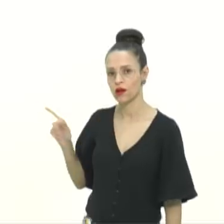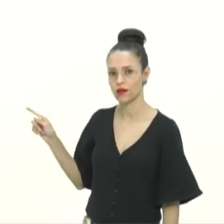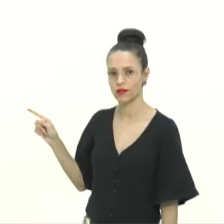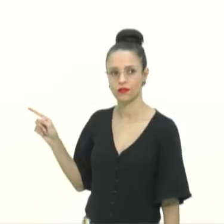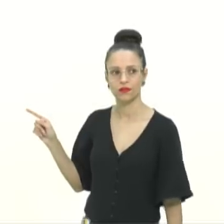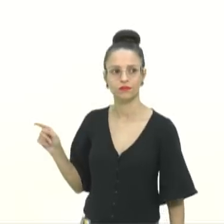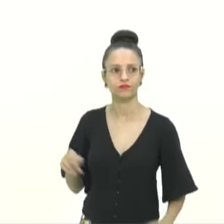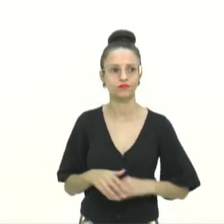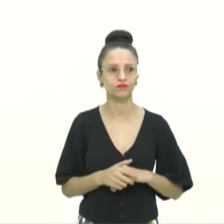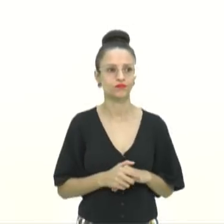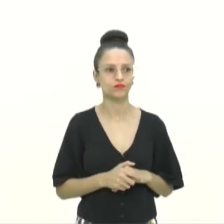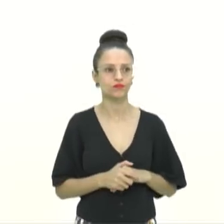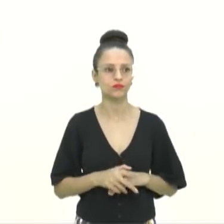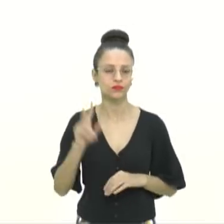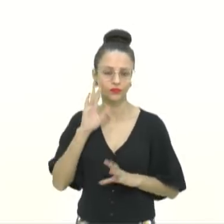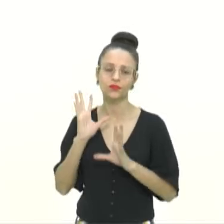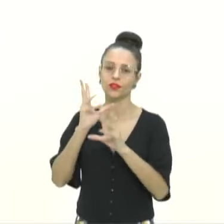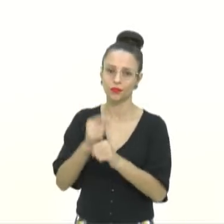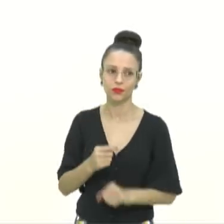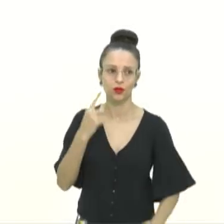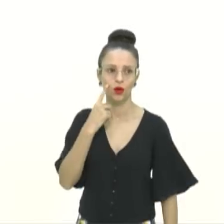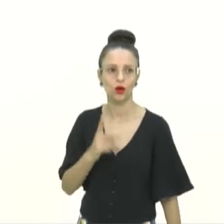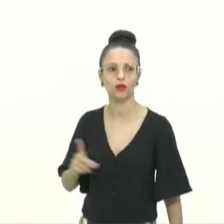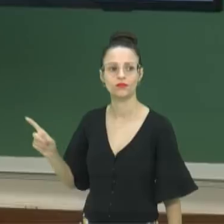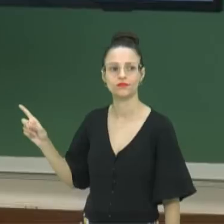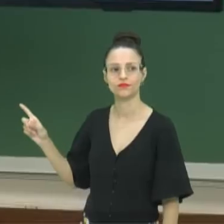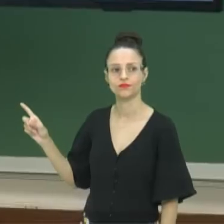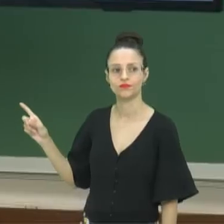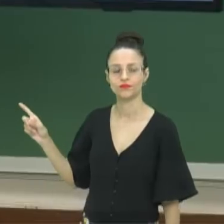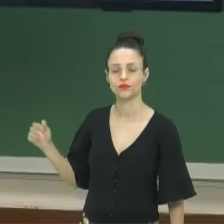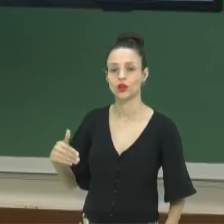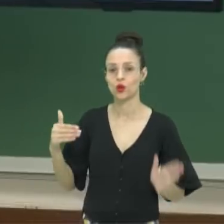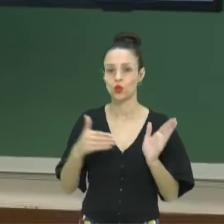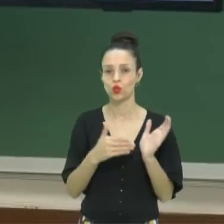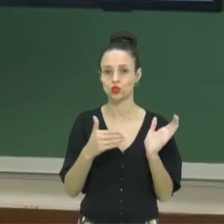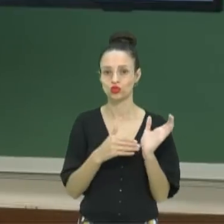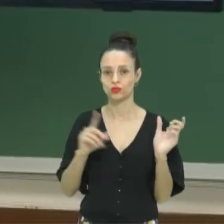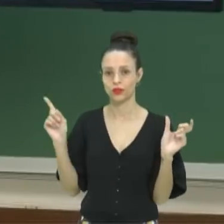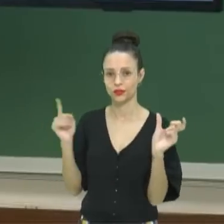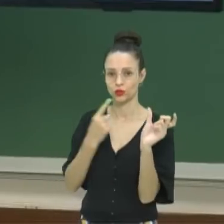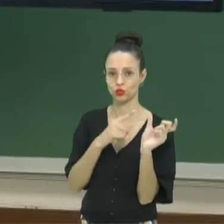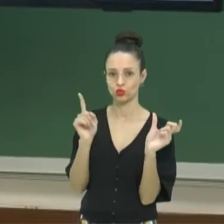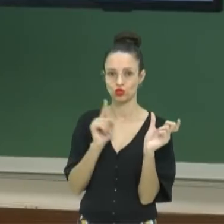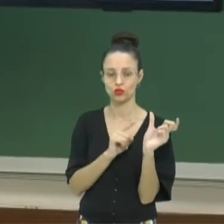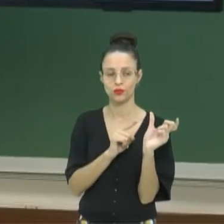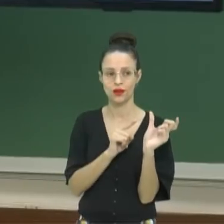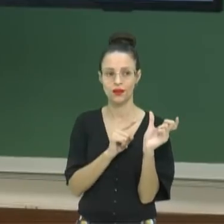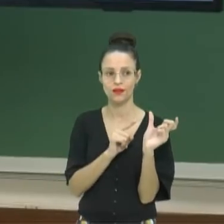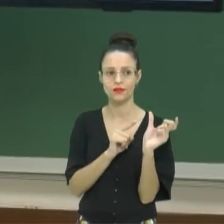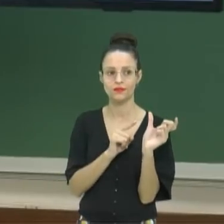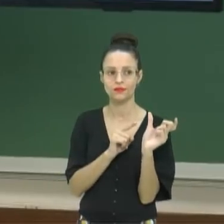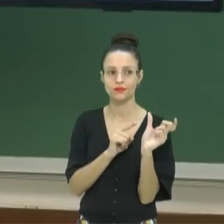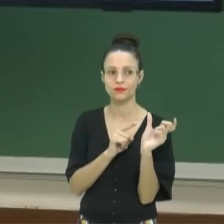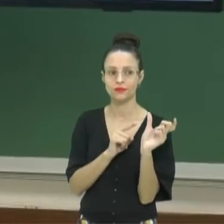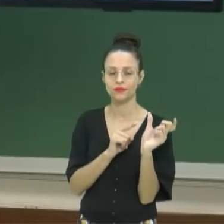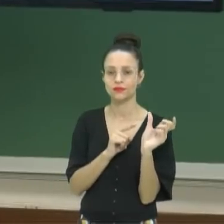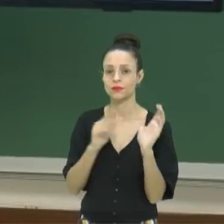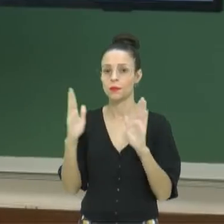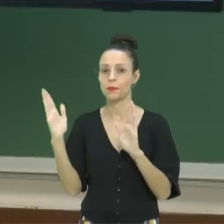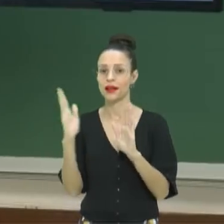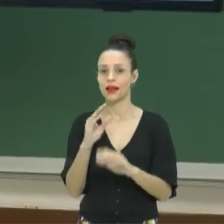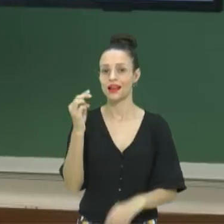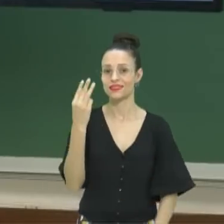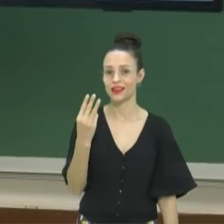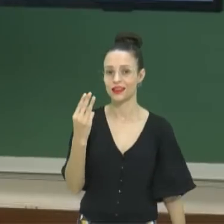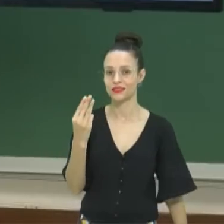Aquecimento. Vamos lá? Relembrando. Última sílaba para a língua portuguesa, o que importa são essas três